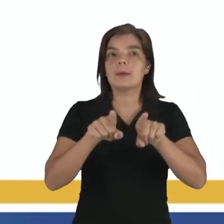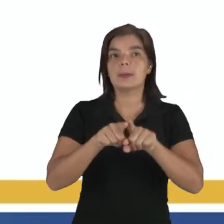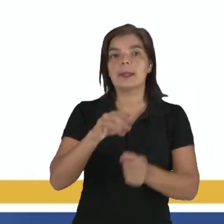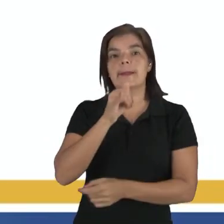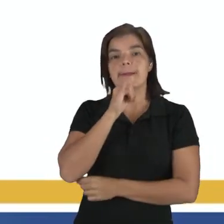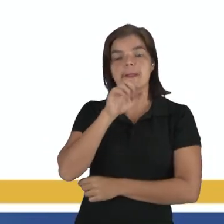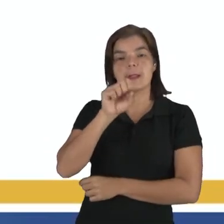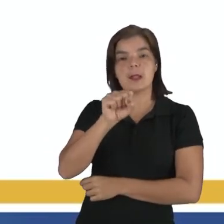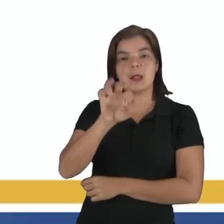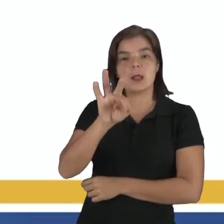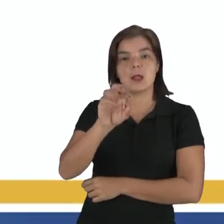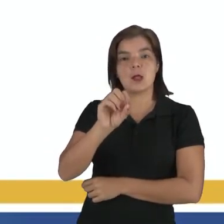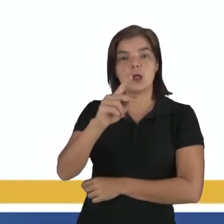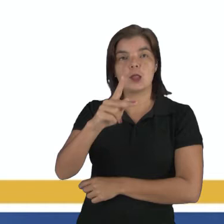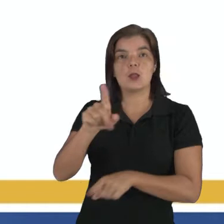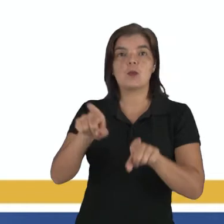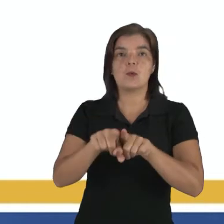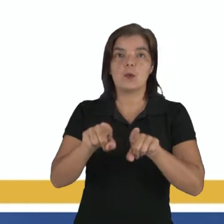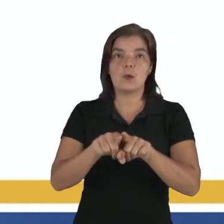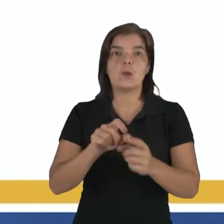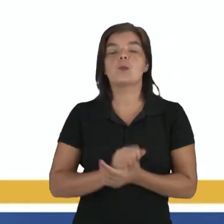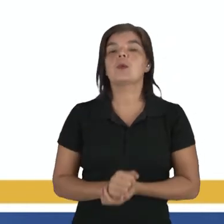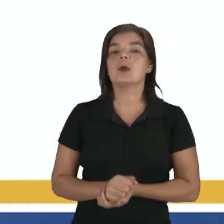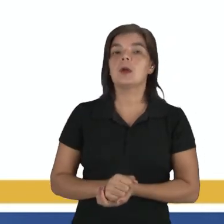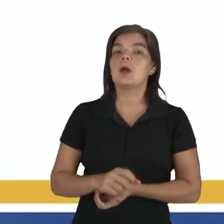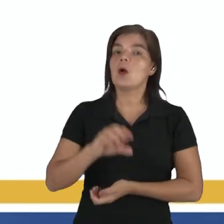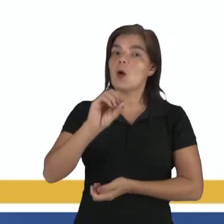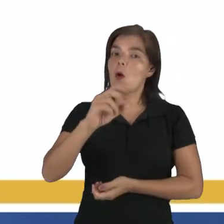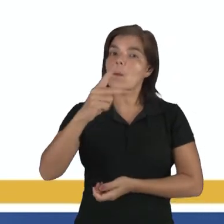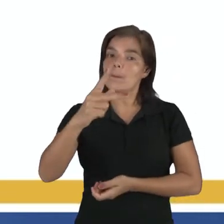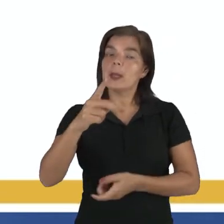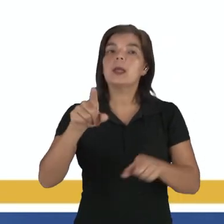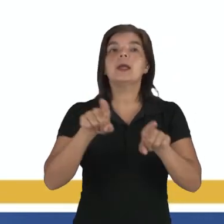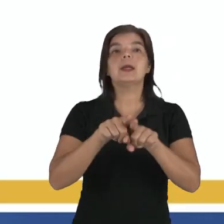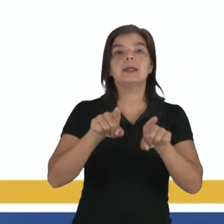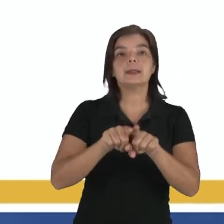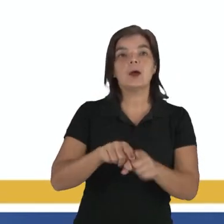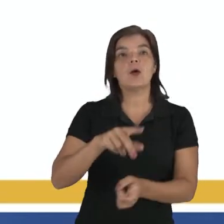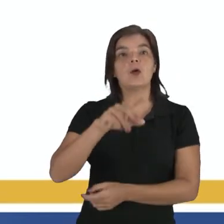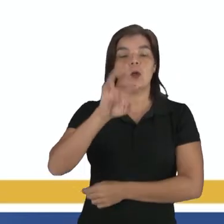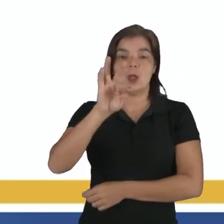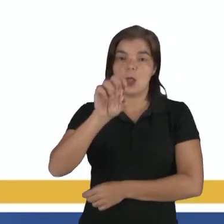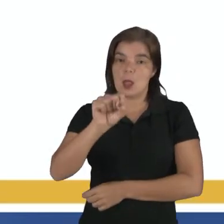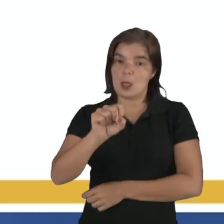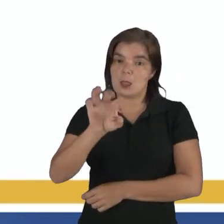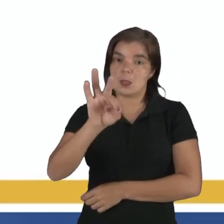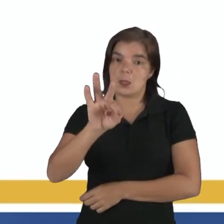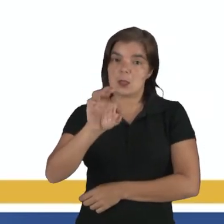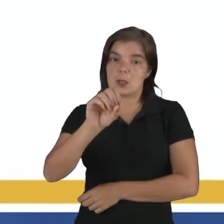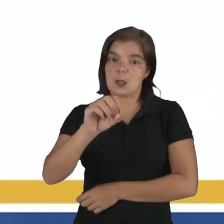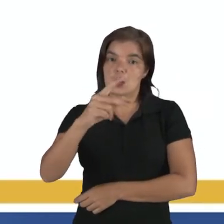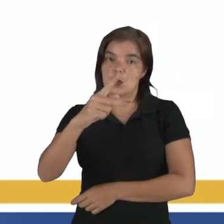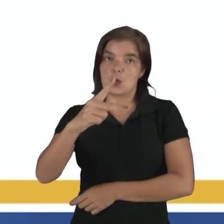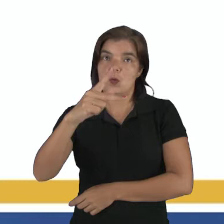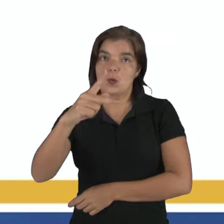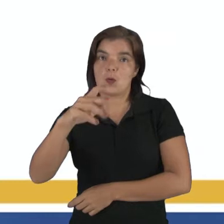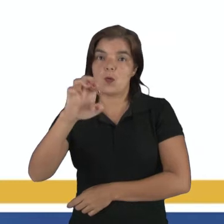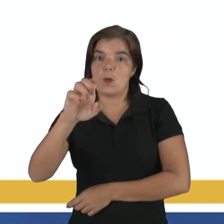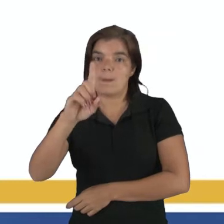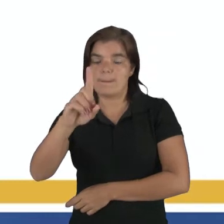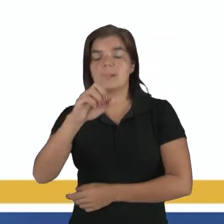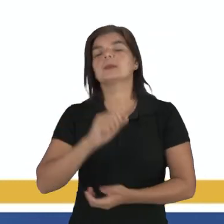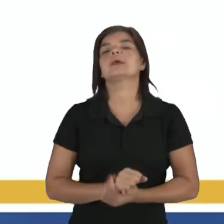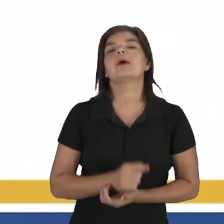ED. Exemplo, stop, termina em P ou T, que é consoante, vogal, consoante. Então, dobra o P e depois coloca o ED.